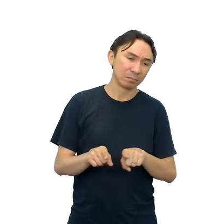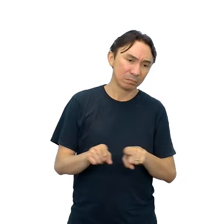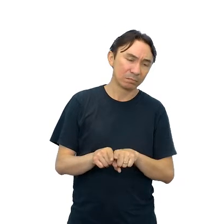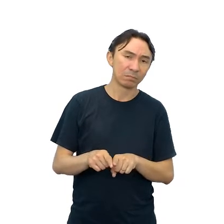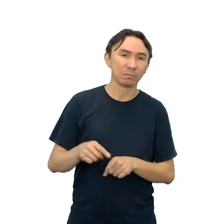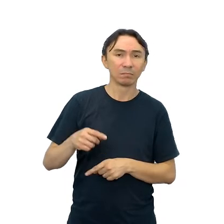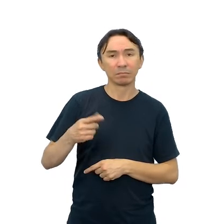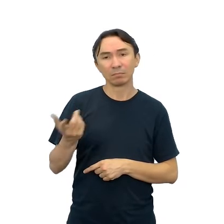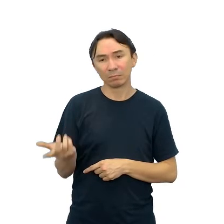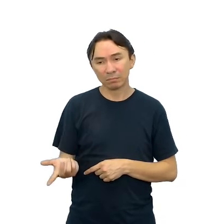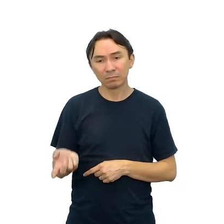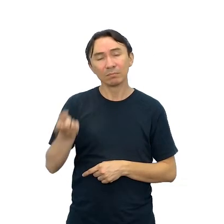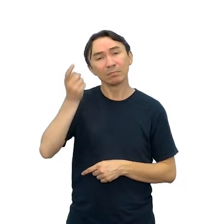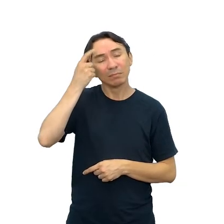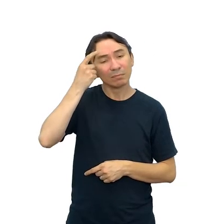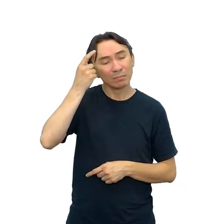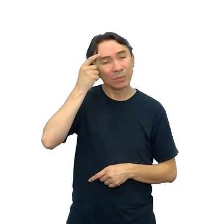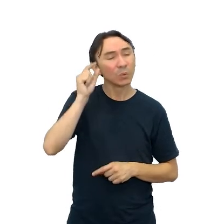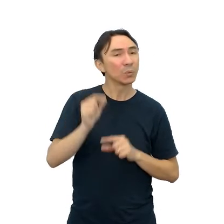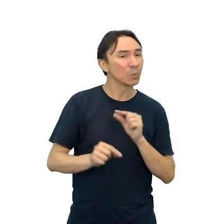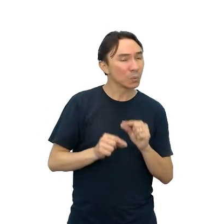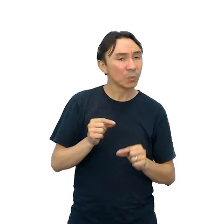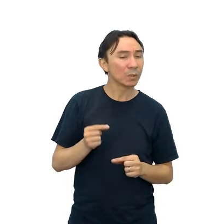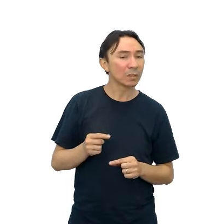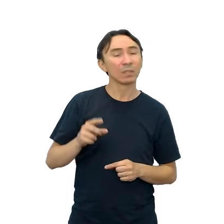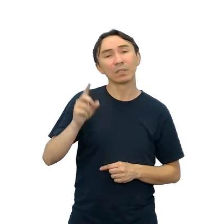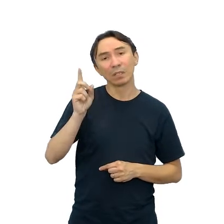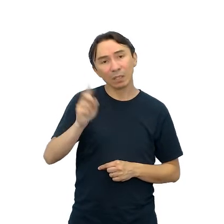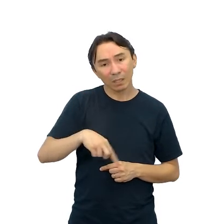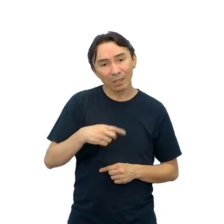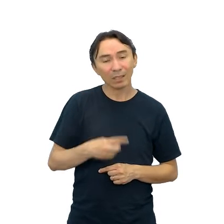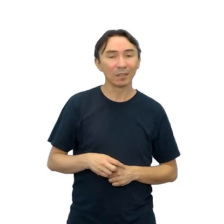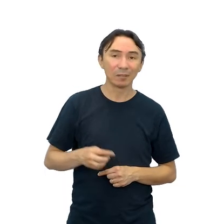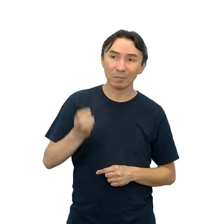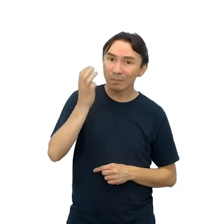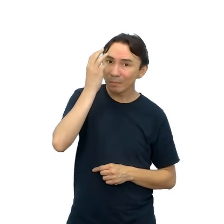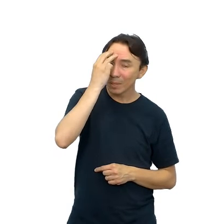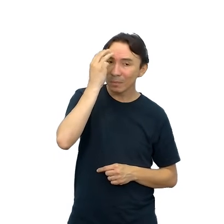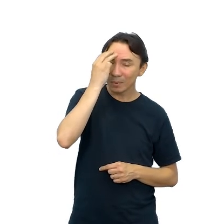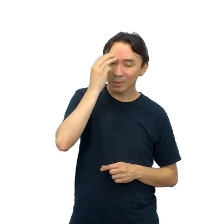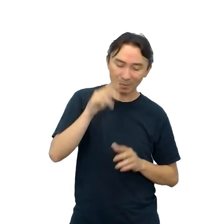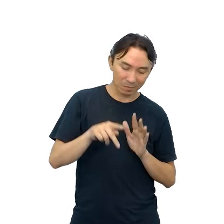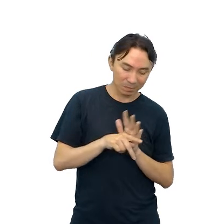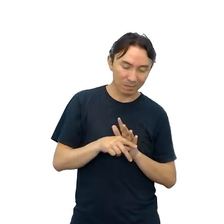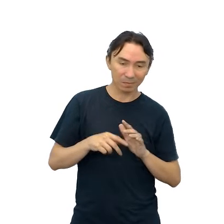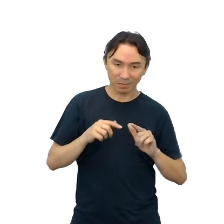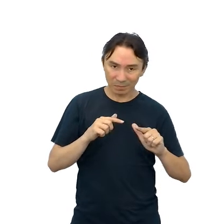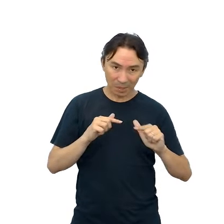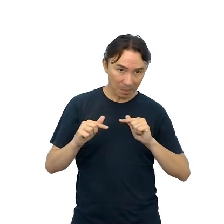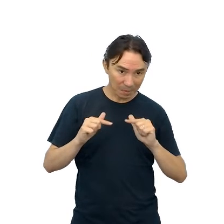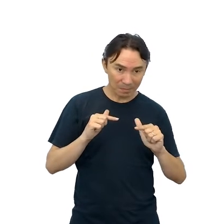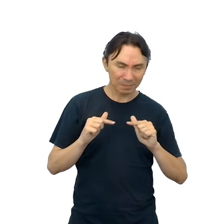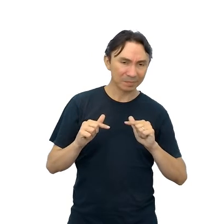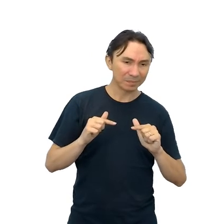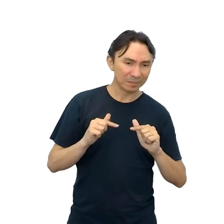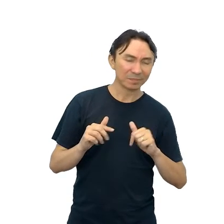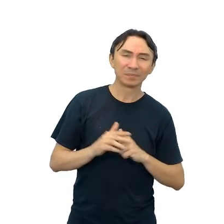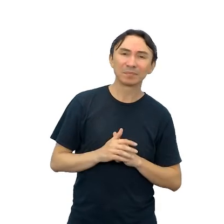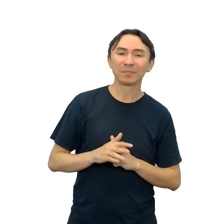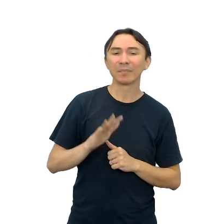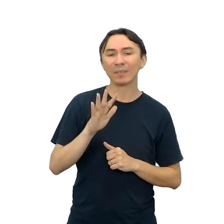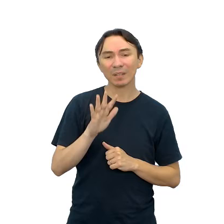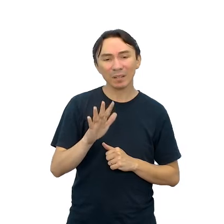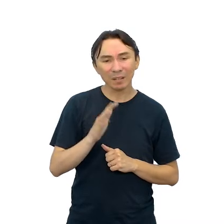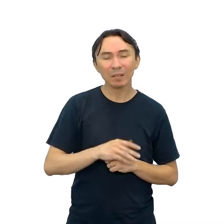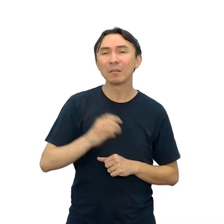na importância e na ferramenta que é a nossa memória de trabalho. Bom, qual é a função